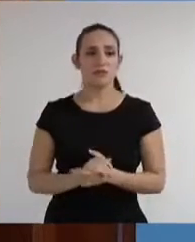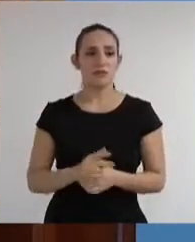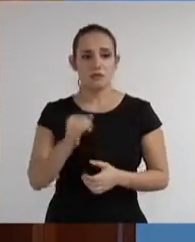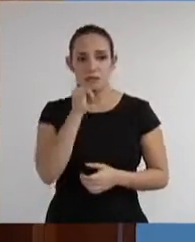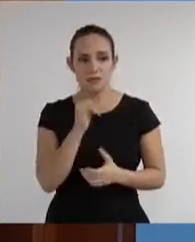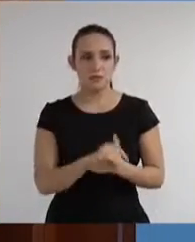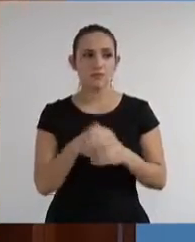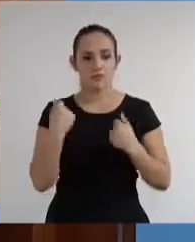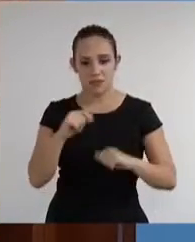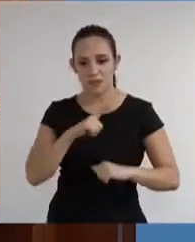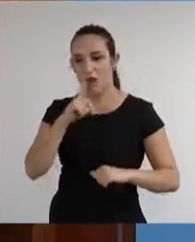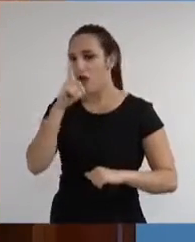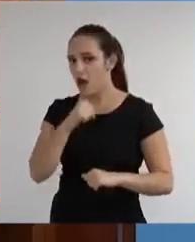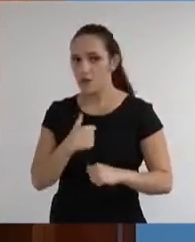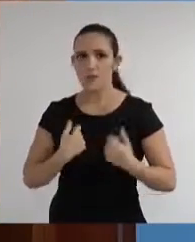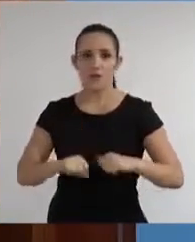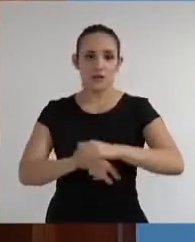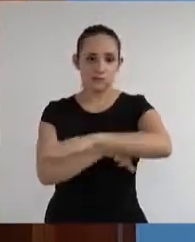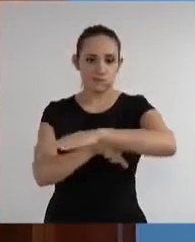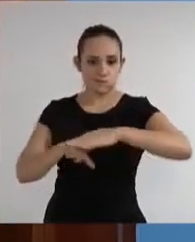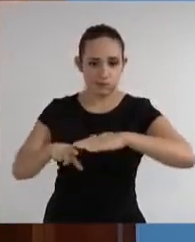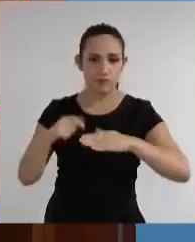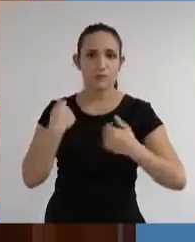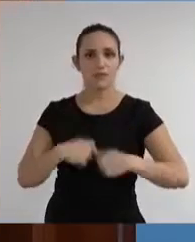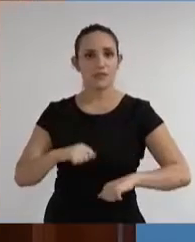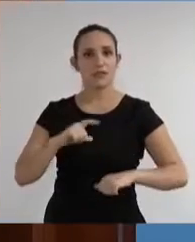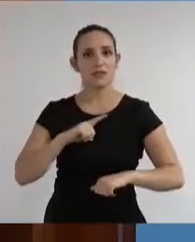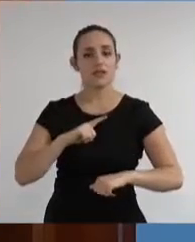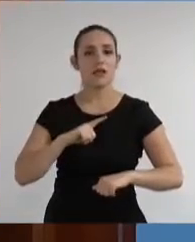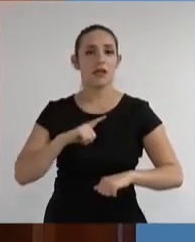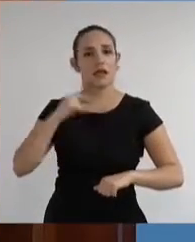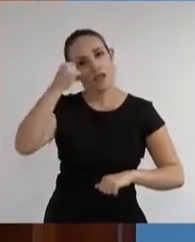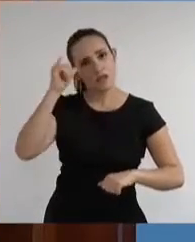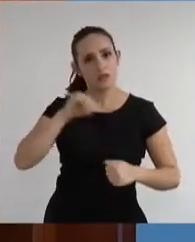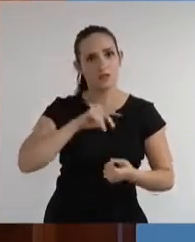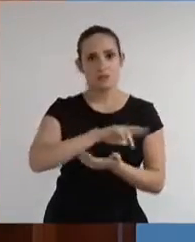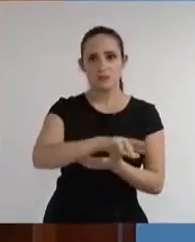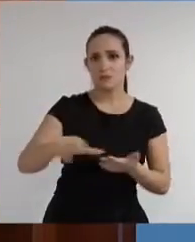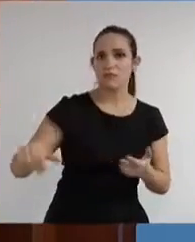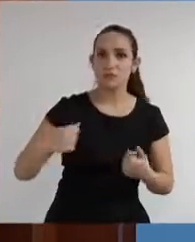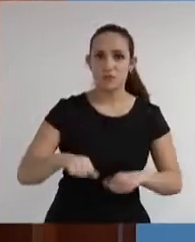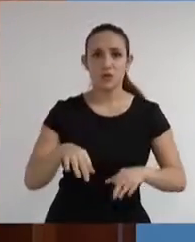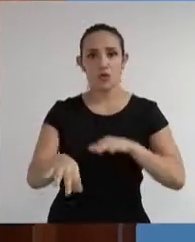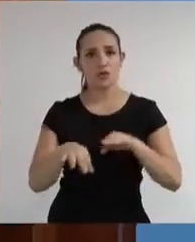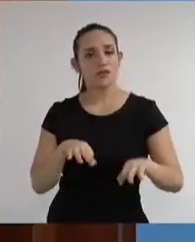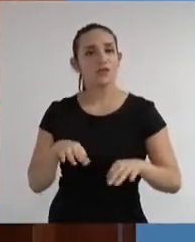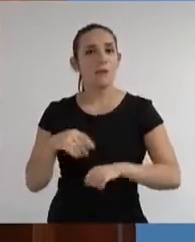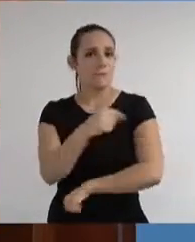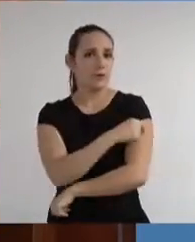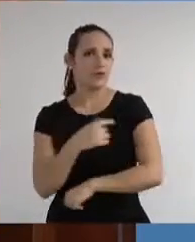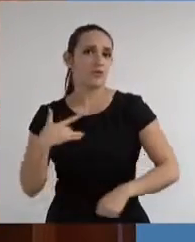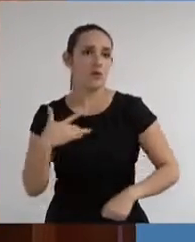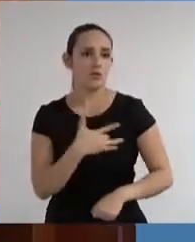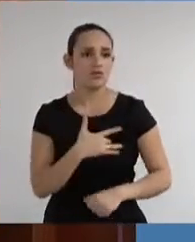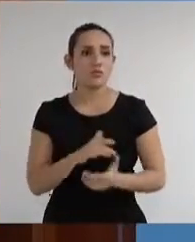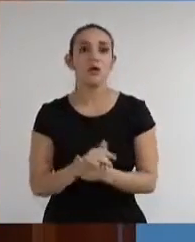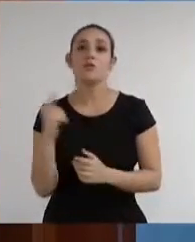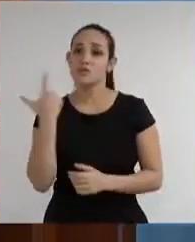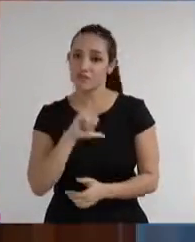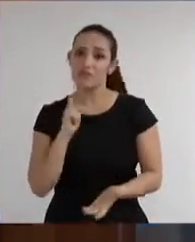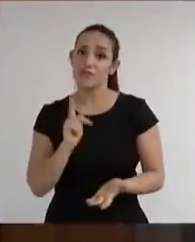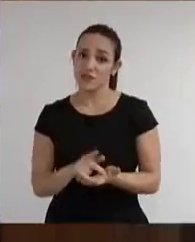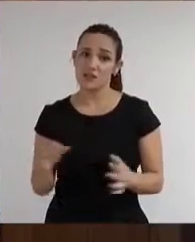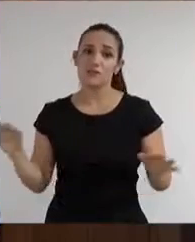lá a infraestrutura de água, de esgotamento, de rede sanitária, ou seja, uma mega estrutura pós-saúde, atendimento, para